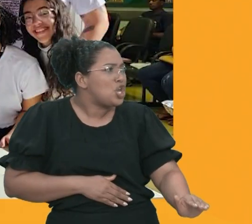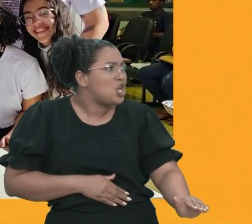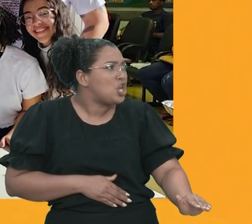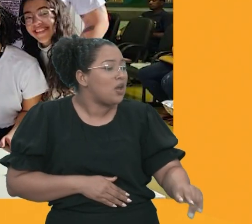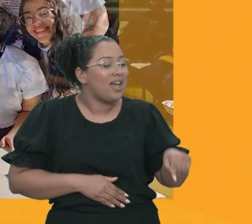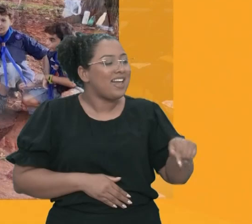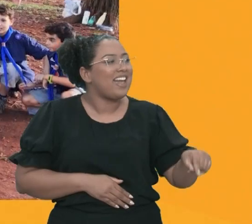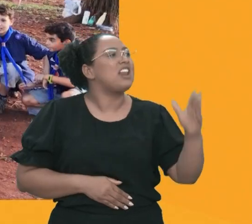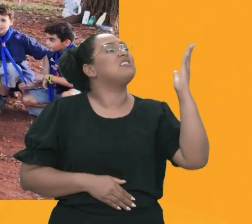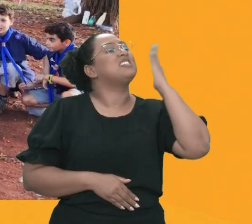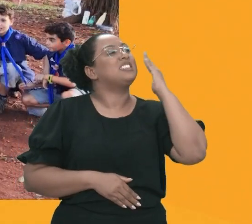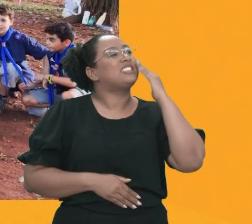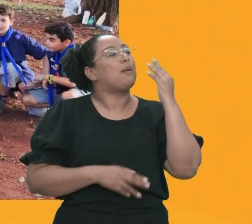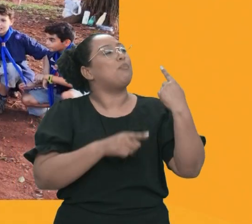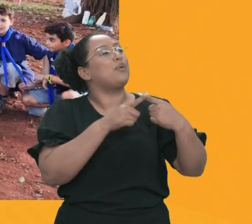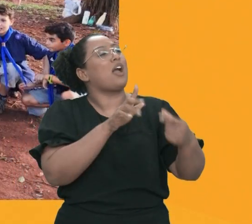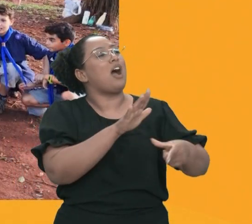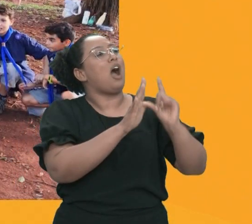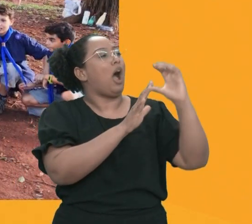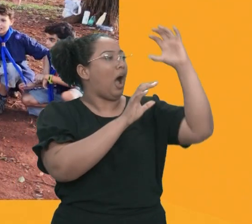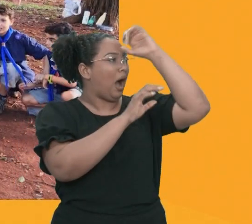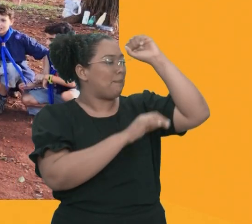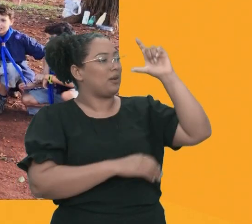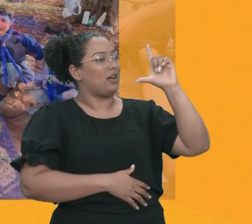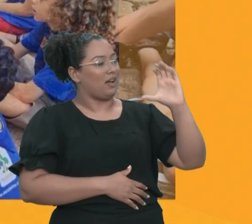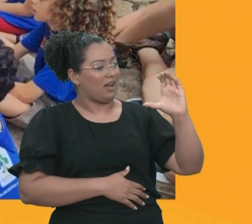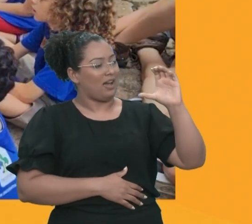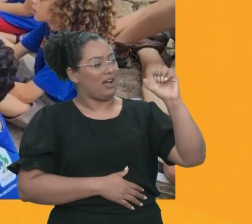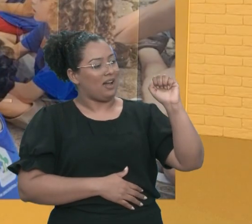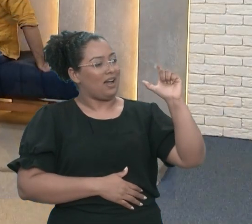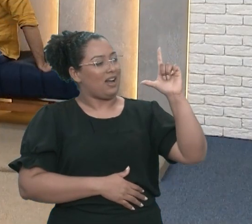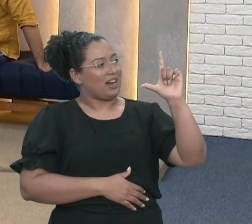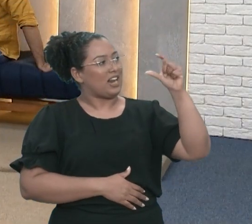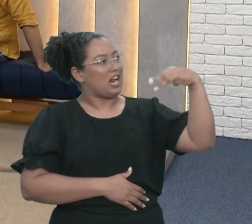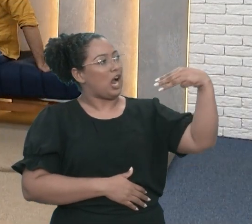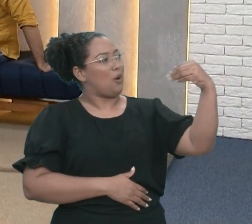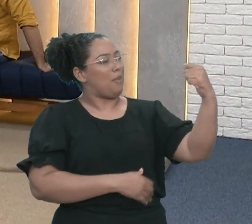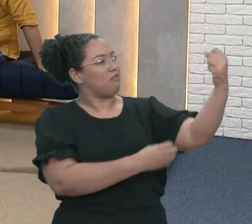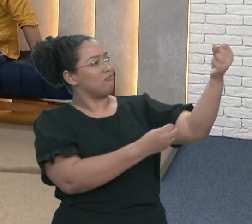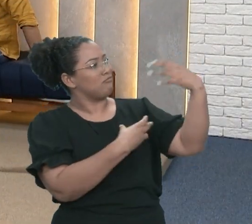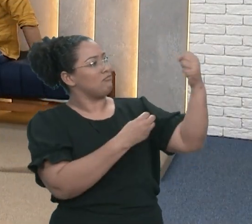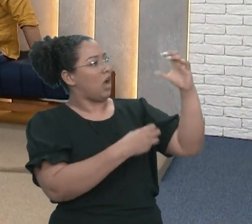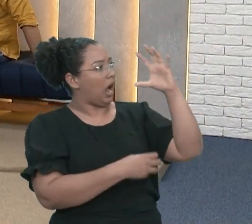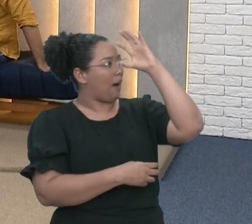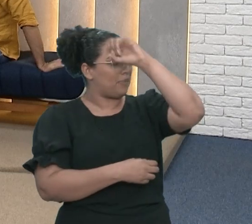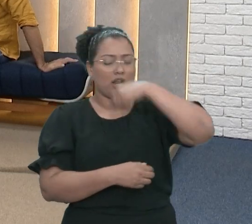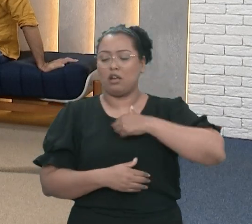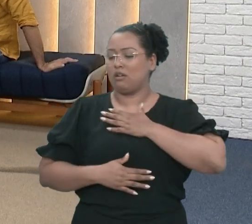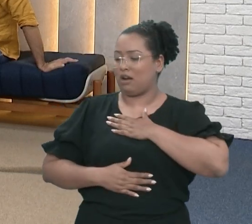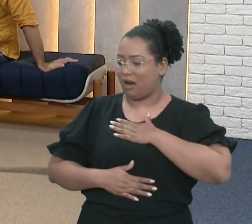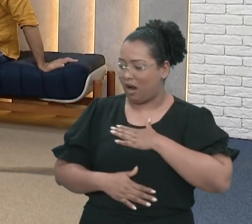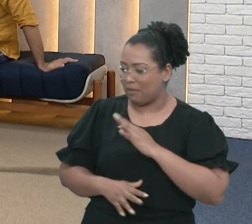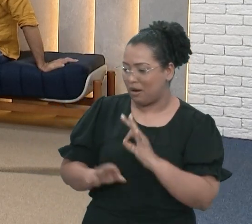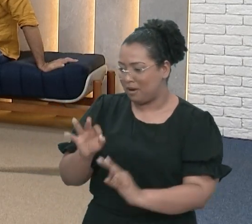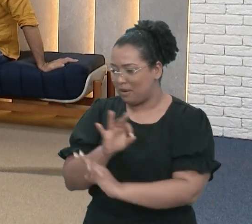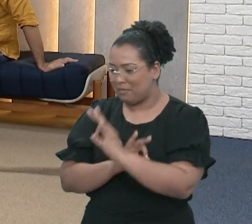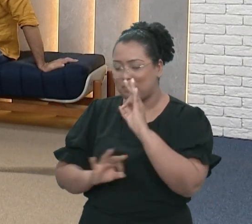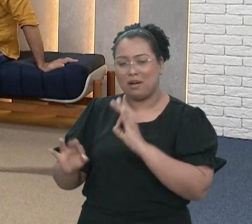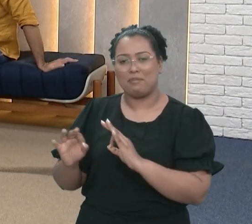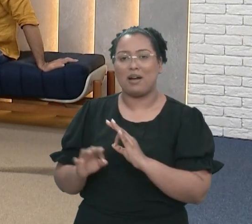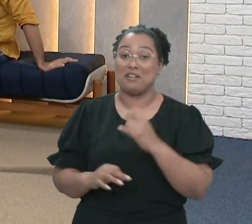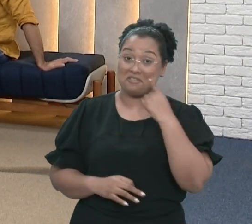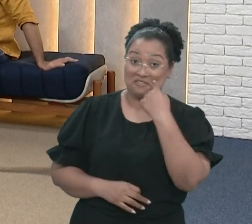soube aplicar os primeiros socorros corretamente porque ele lembrou do treinamento da palavra calma. Então, você vê como que a divulgação